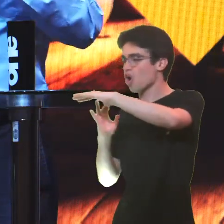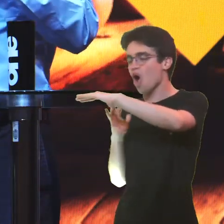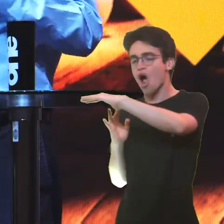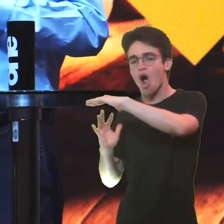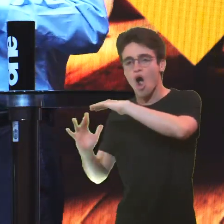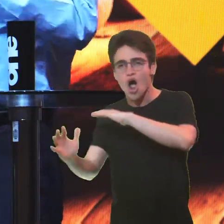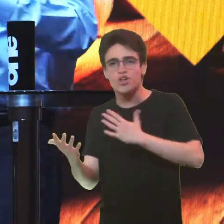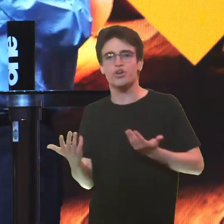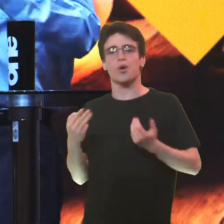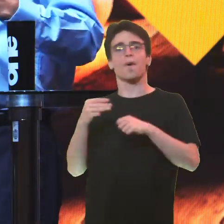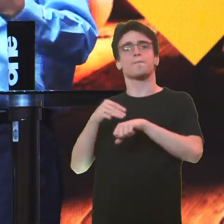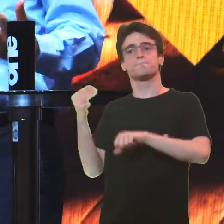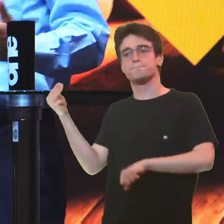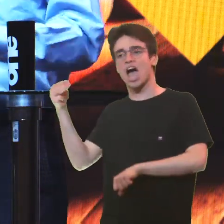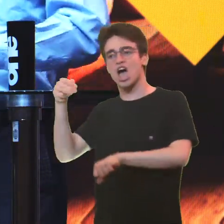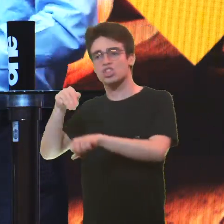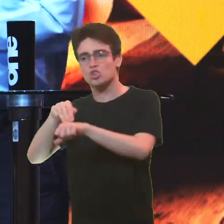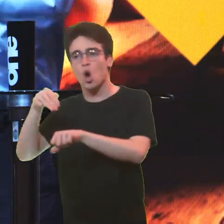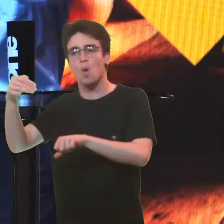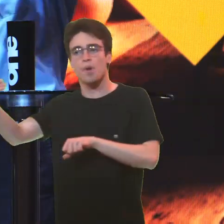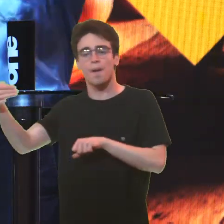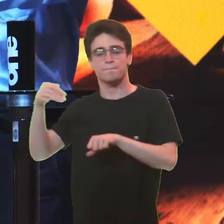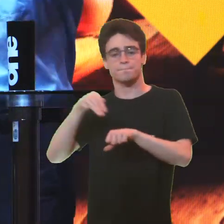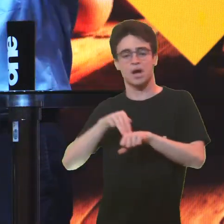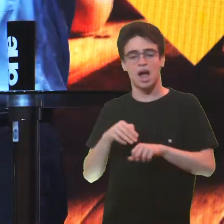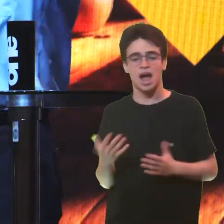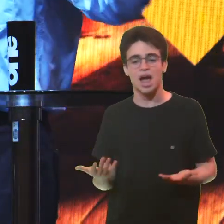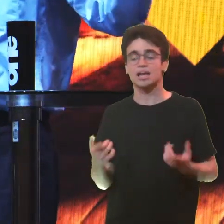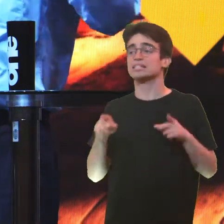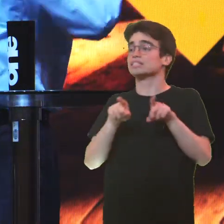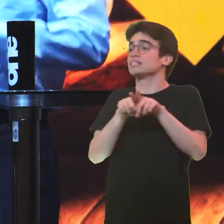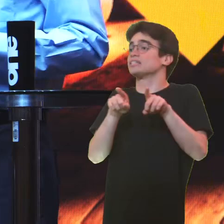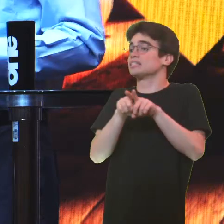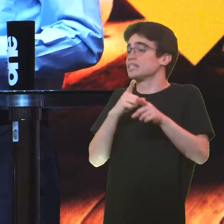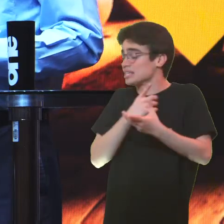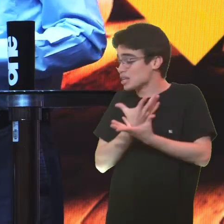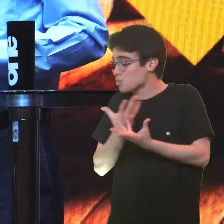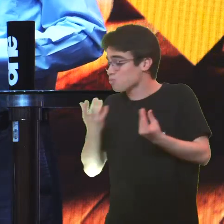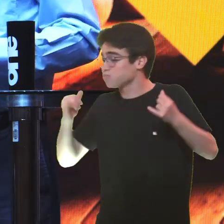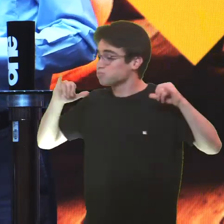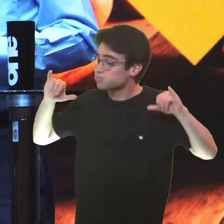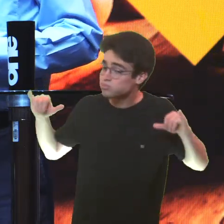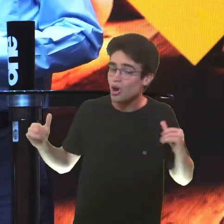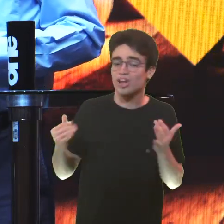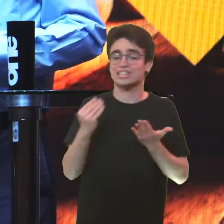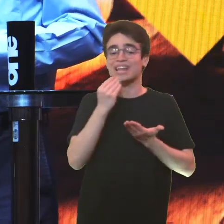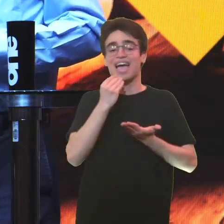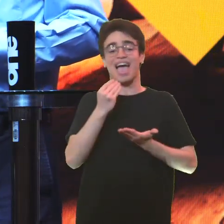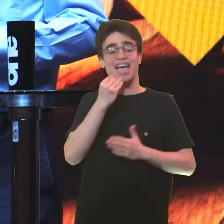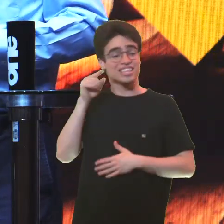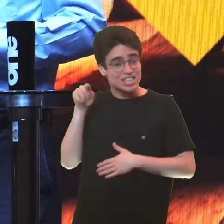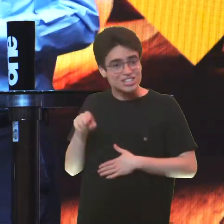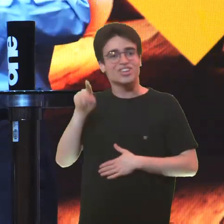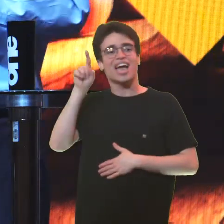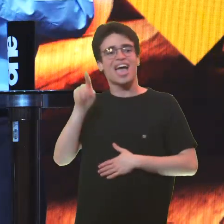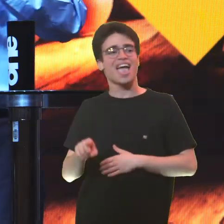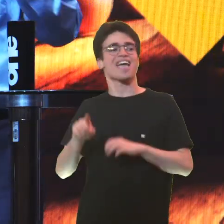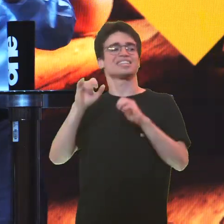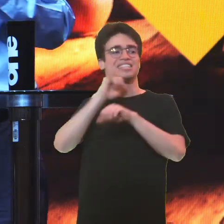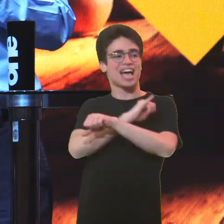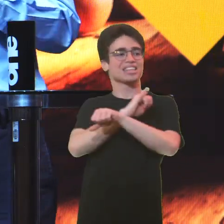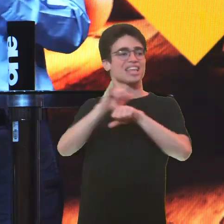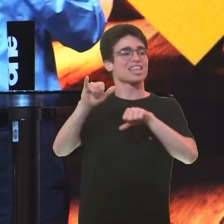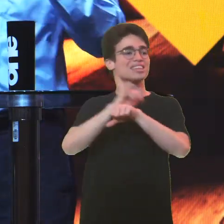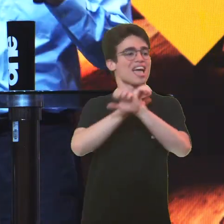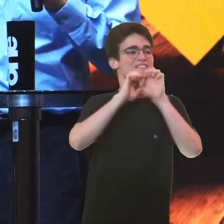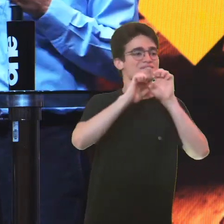romanos, as vias, Eran aprovechados para eram el aproveitados esparcimiento del evangelio. para o levar o evangelho. Entonces